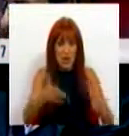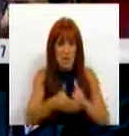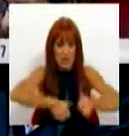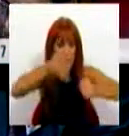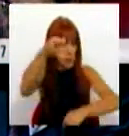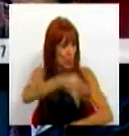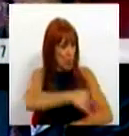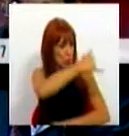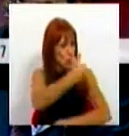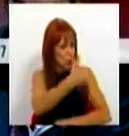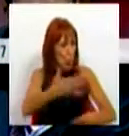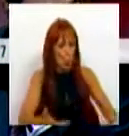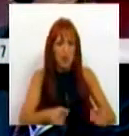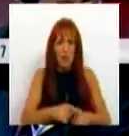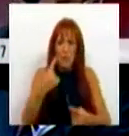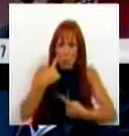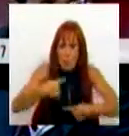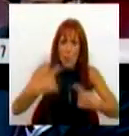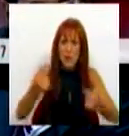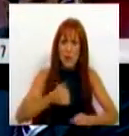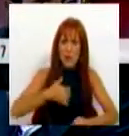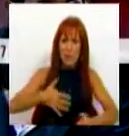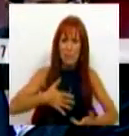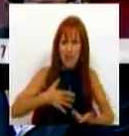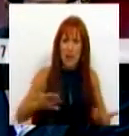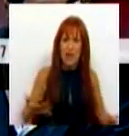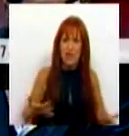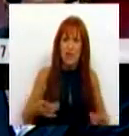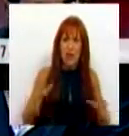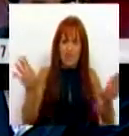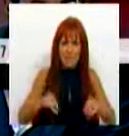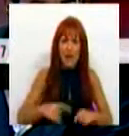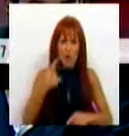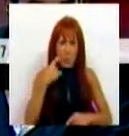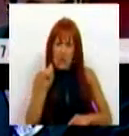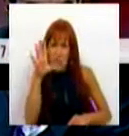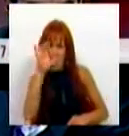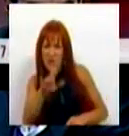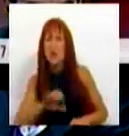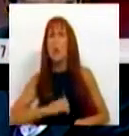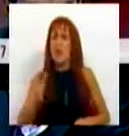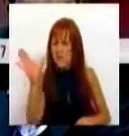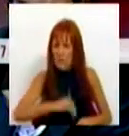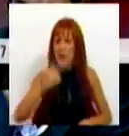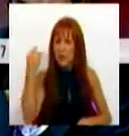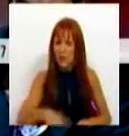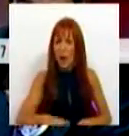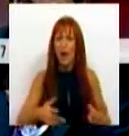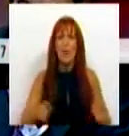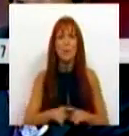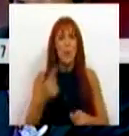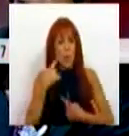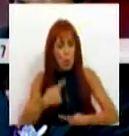crescimento do que no segundo, o que demonstra que as empresas, quanto mais conhecem este Governo, mais confiança estão a ter, o